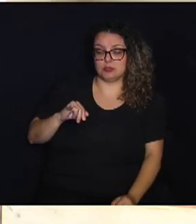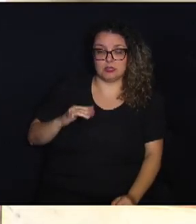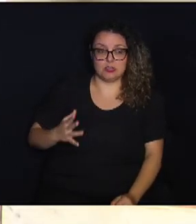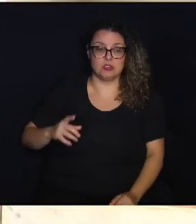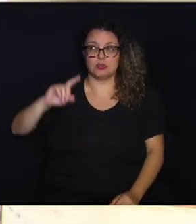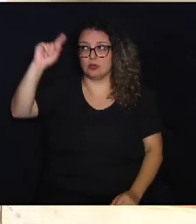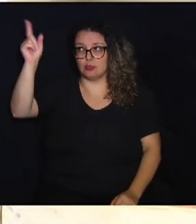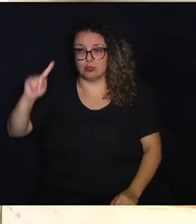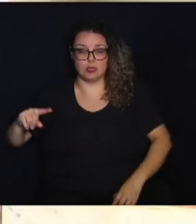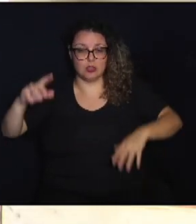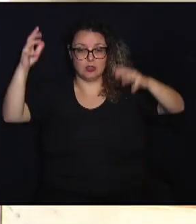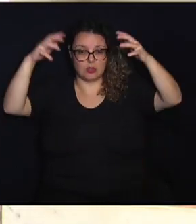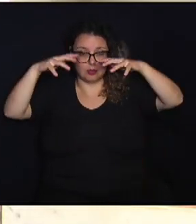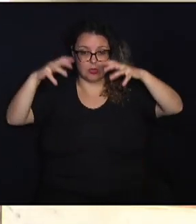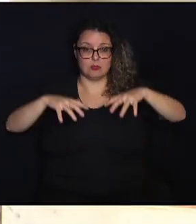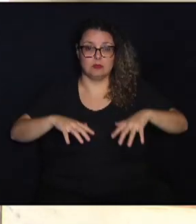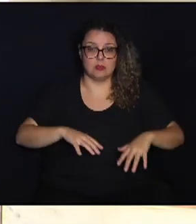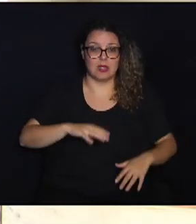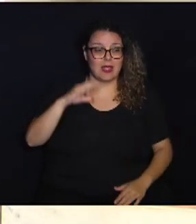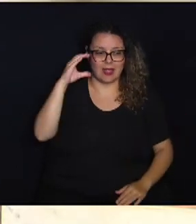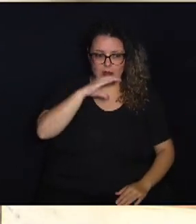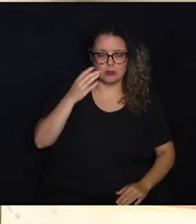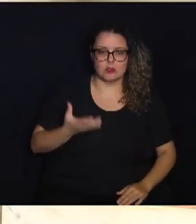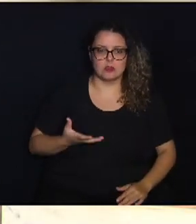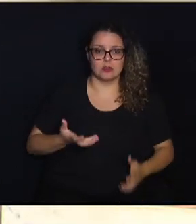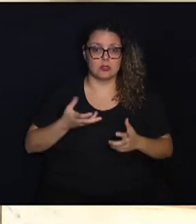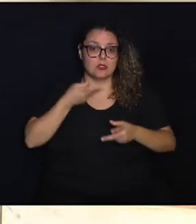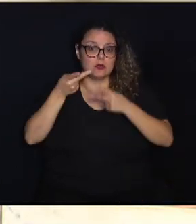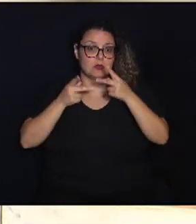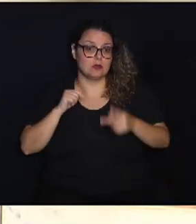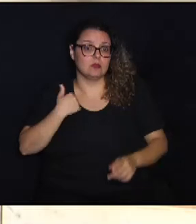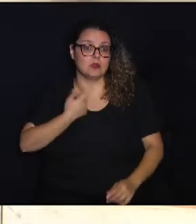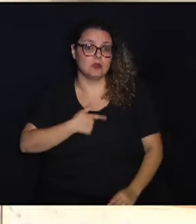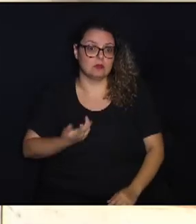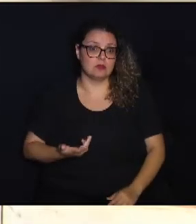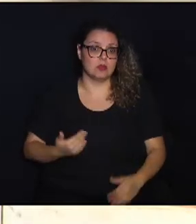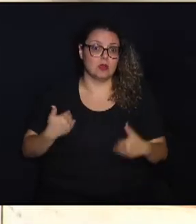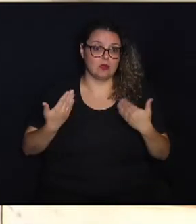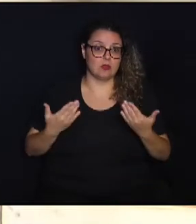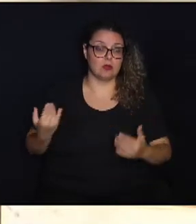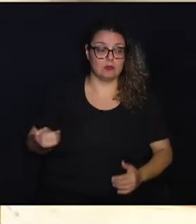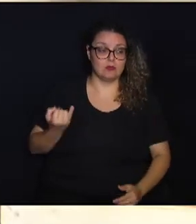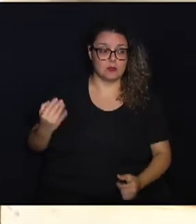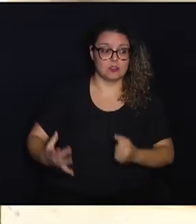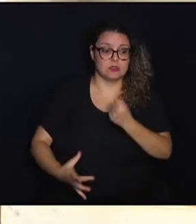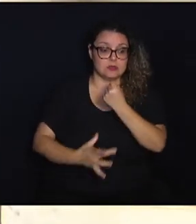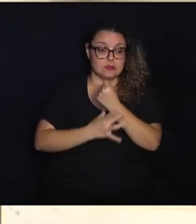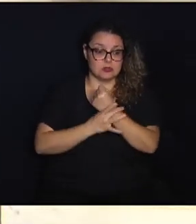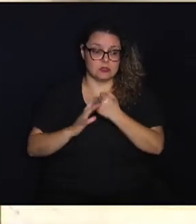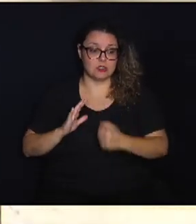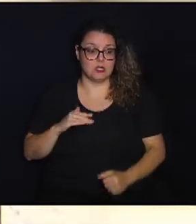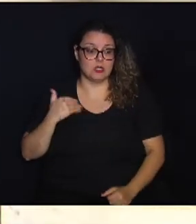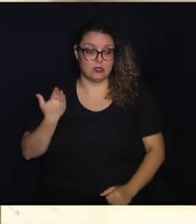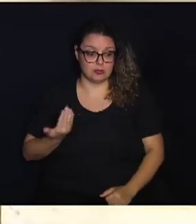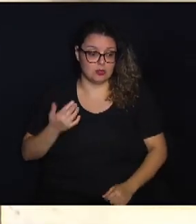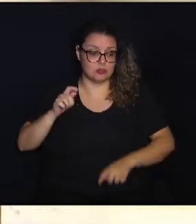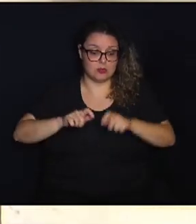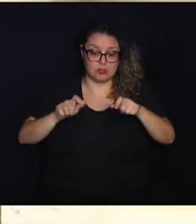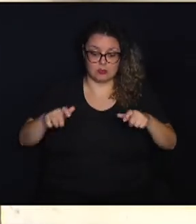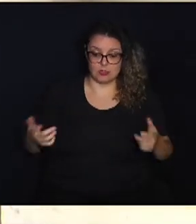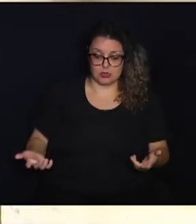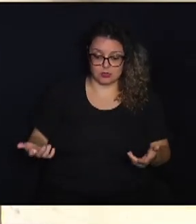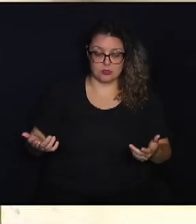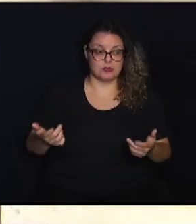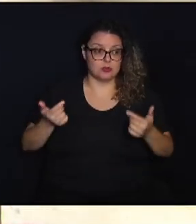vem repentinamente, eu gostaria que você reforçasse pra gente a importância da segurança quando as pessoas estão aí